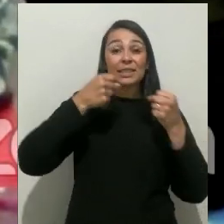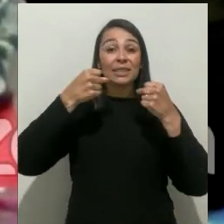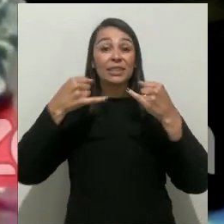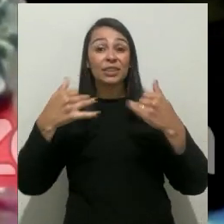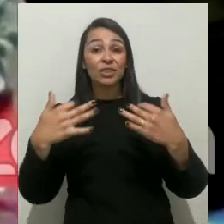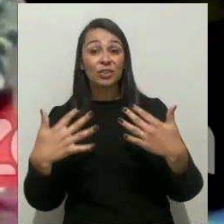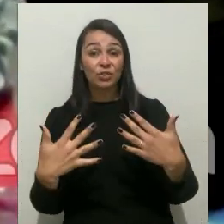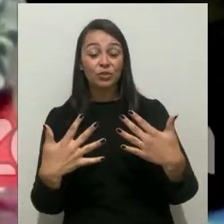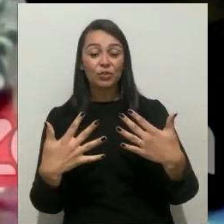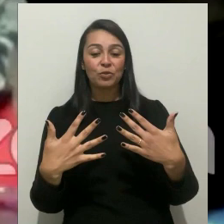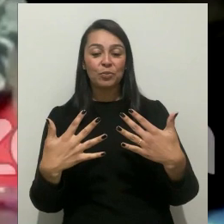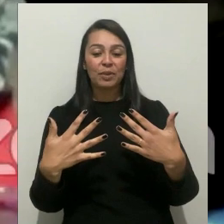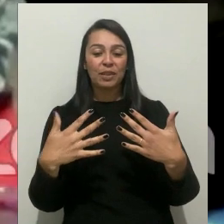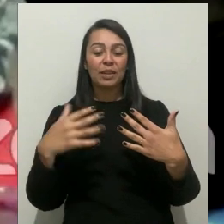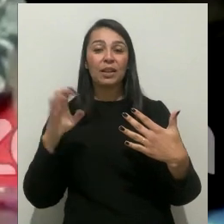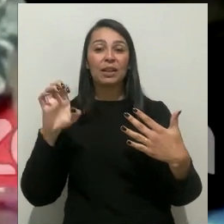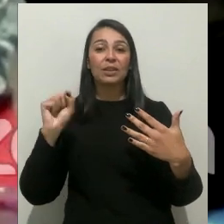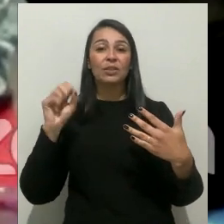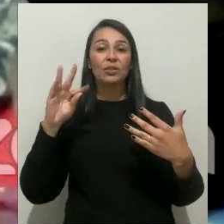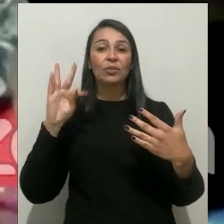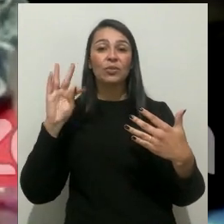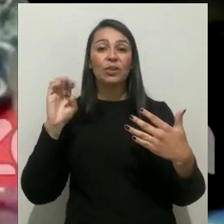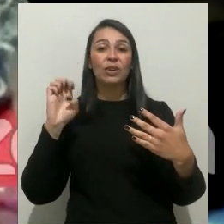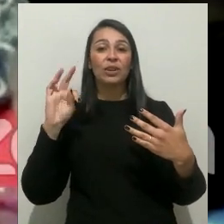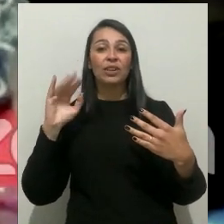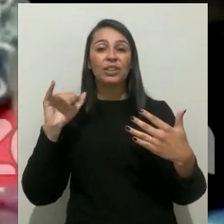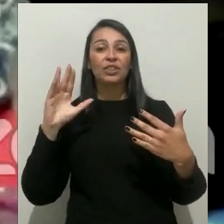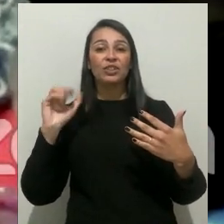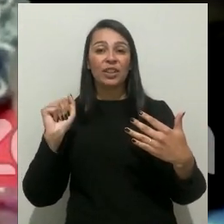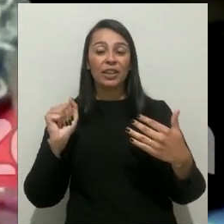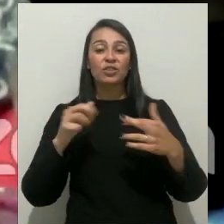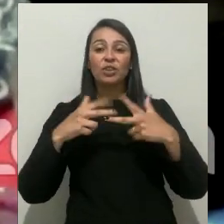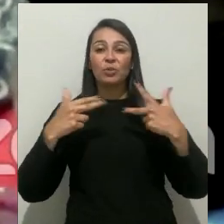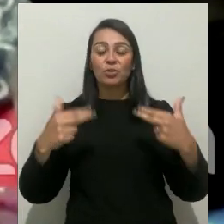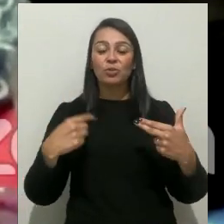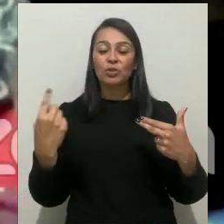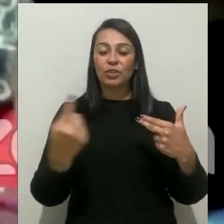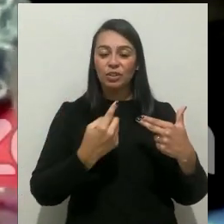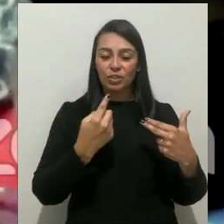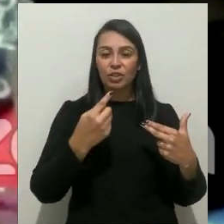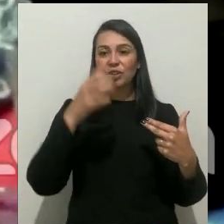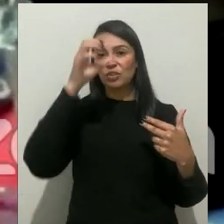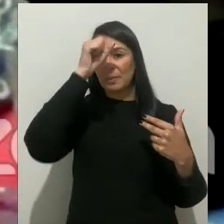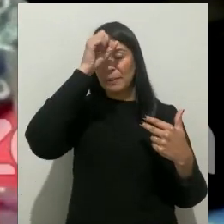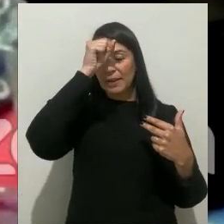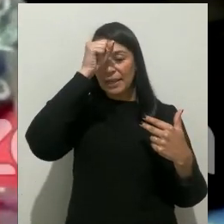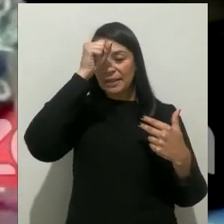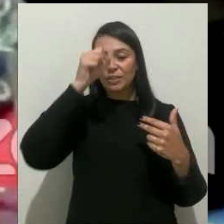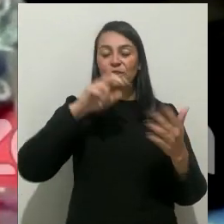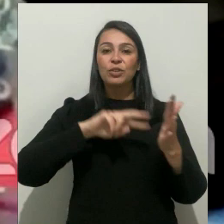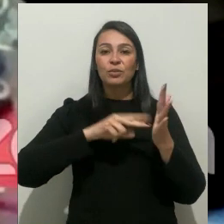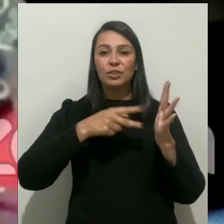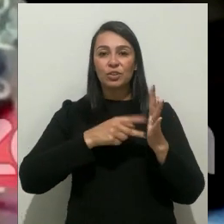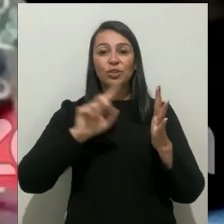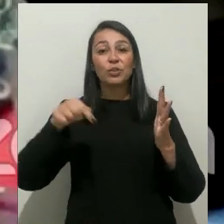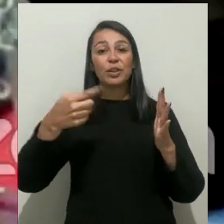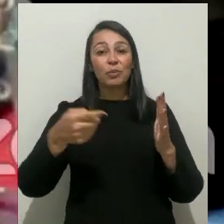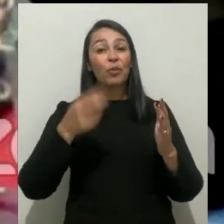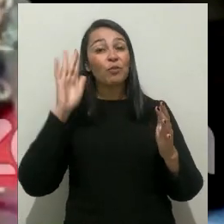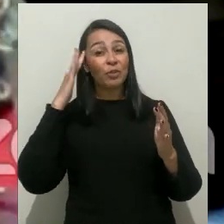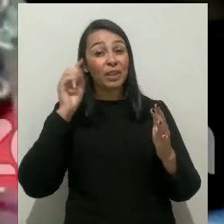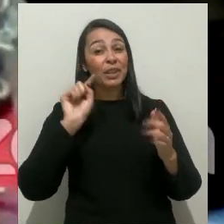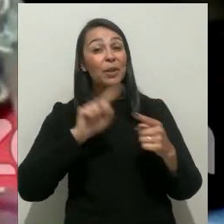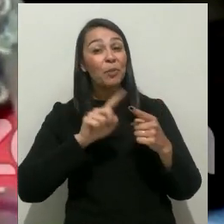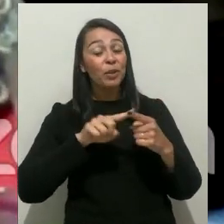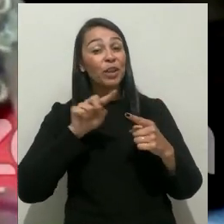definindo estética como o que a gente apreende do mundo, pelos sentidos, depois eu vou entender porque eu estou